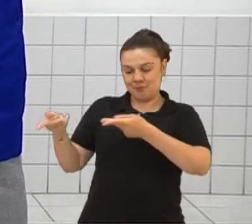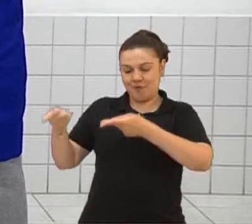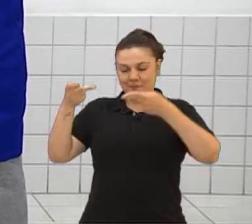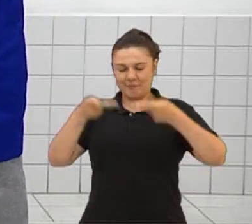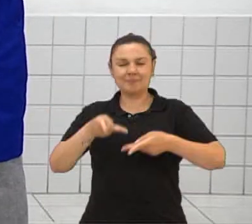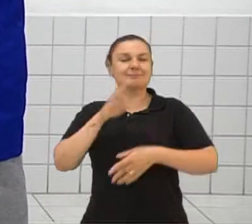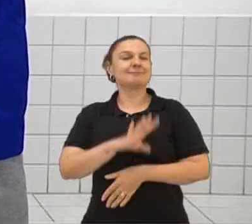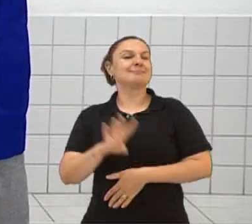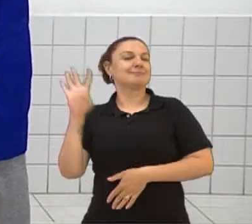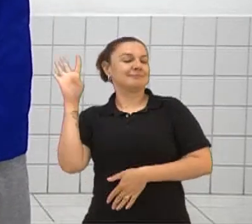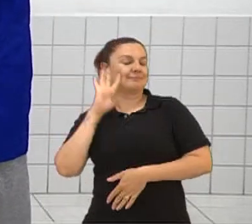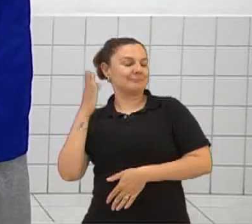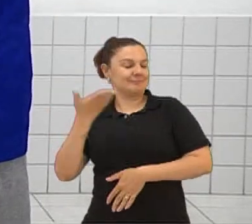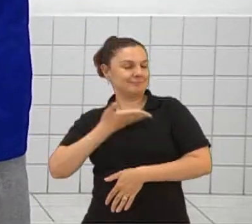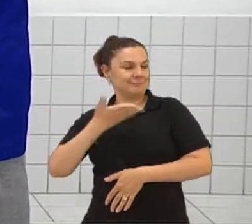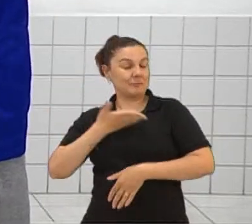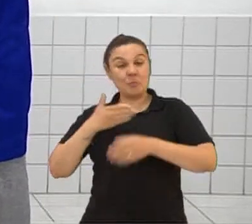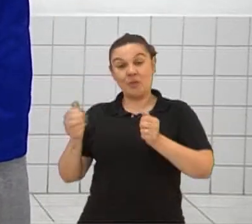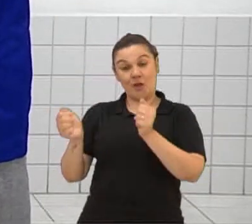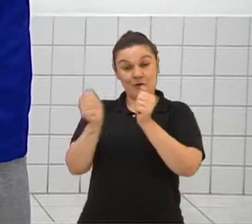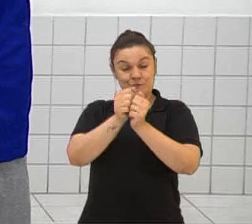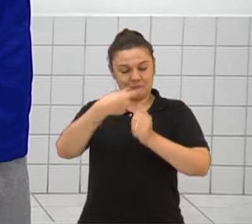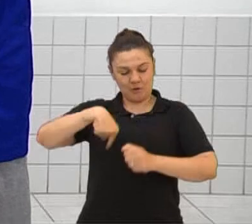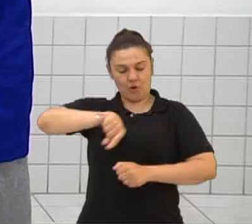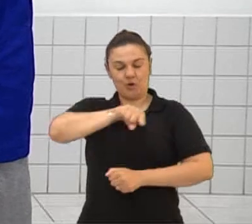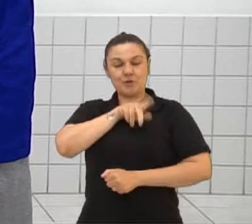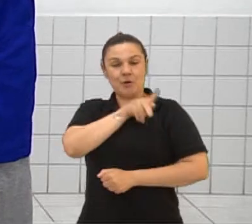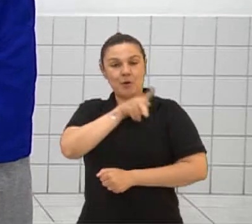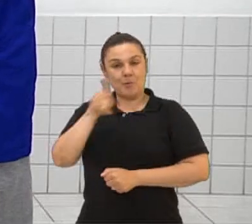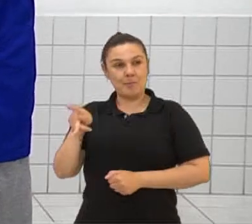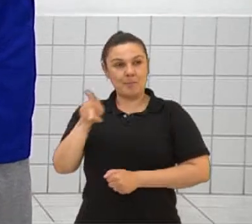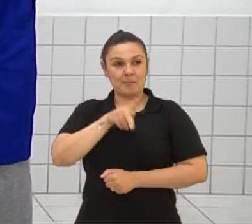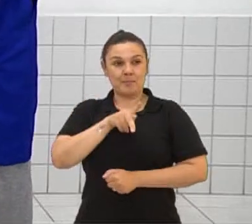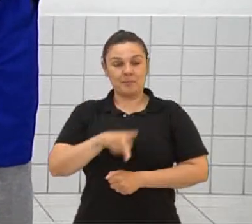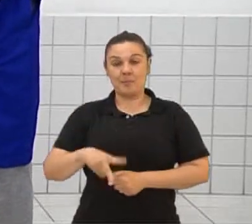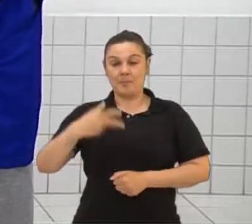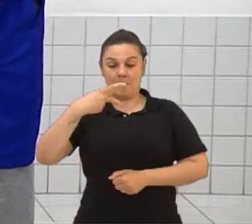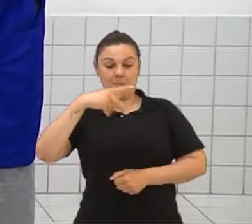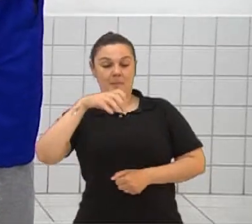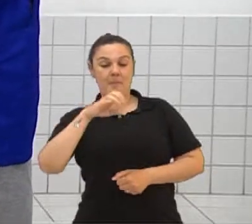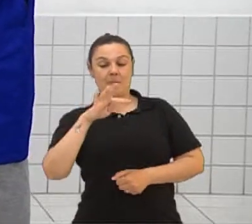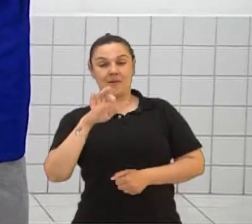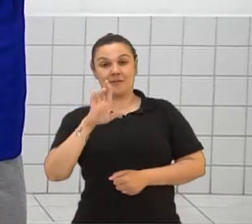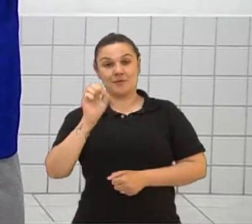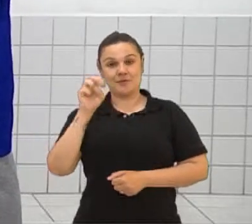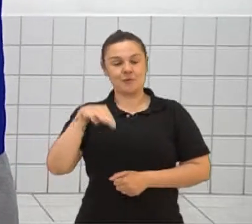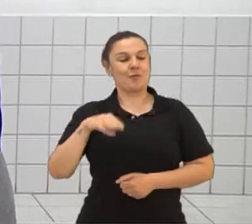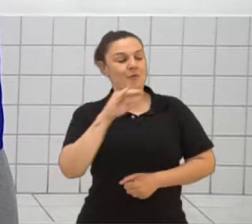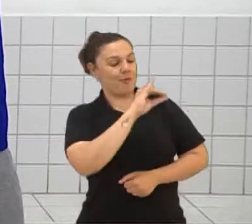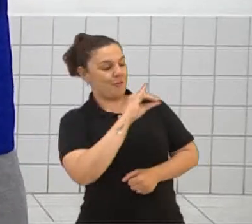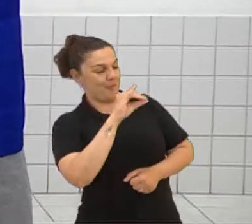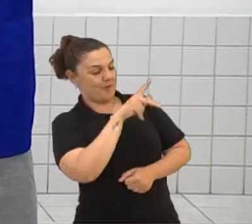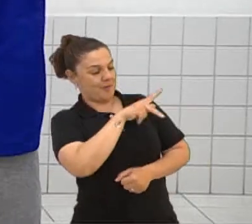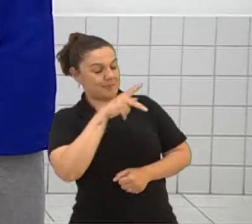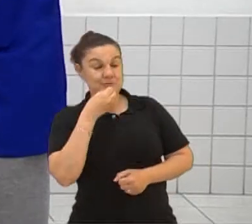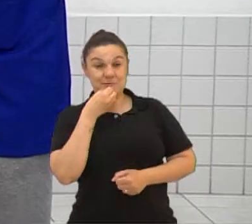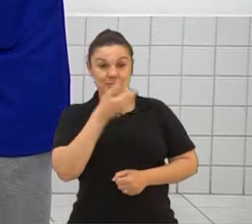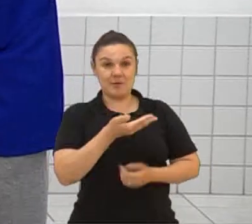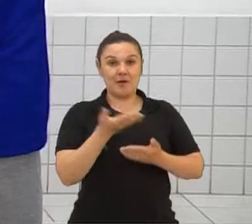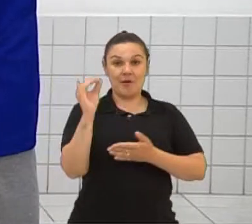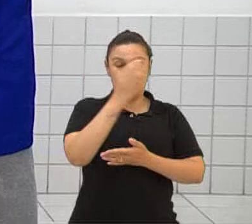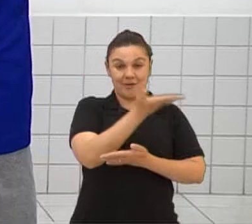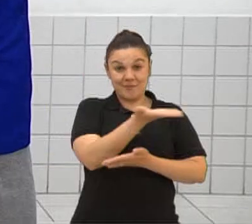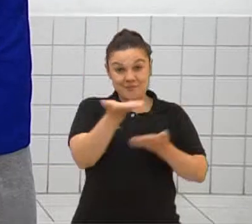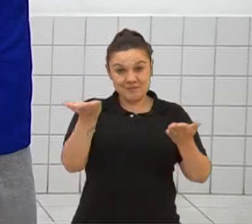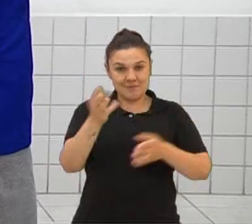muito especial para acompanhar a gente nessa aula, que é o professor Peterson. Olá, professor! Olá, professor Gilvano! Olá,